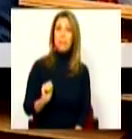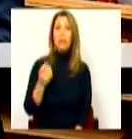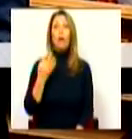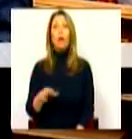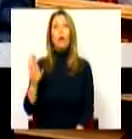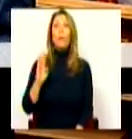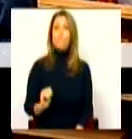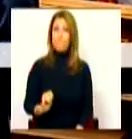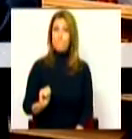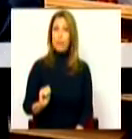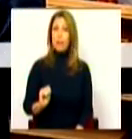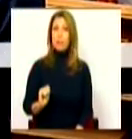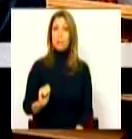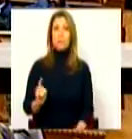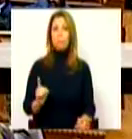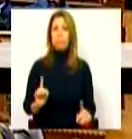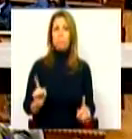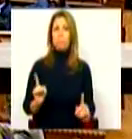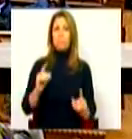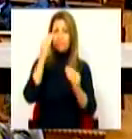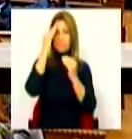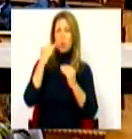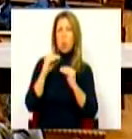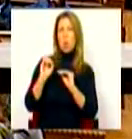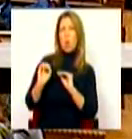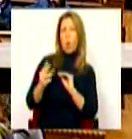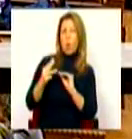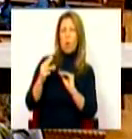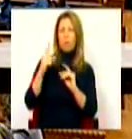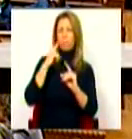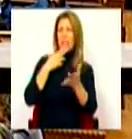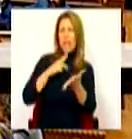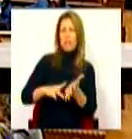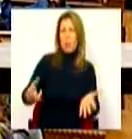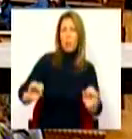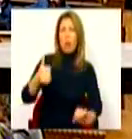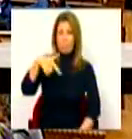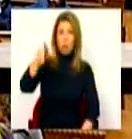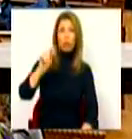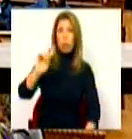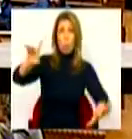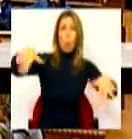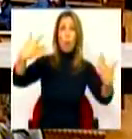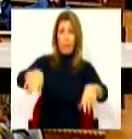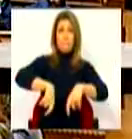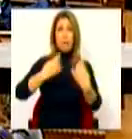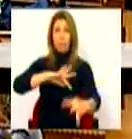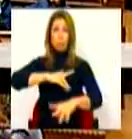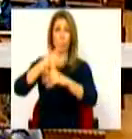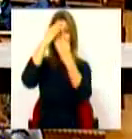O PS não recebe nem tem razões para receber lições de moral do Bloco de Esquerda ou de qualquer outro partido.